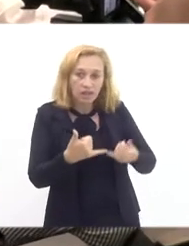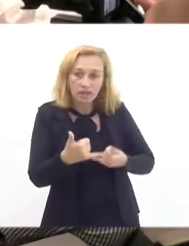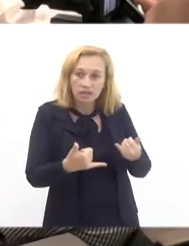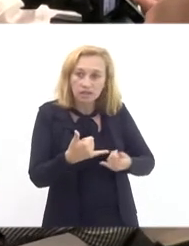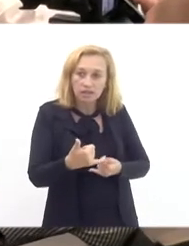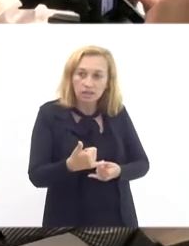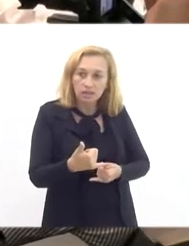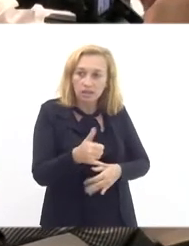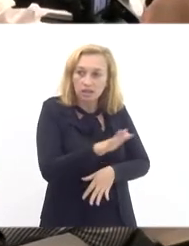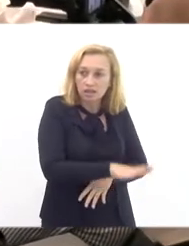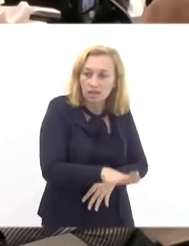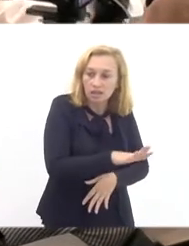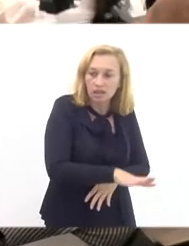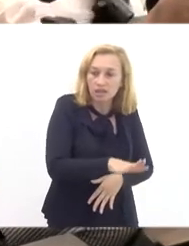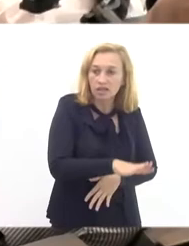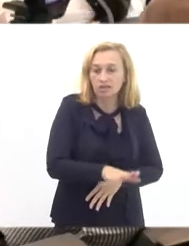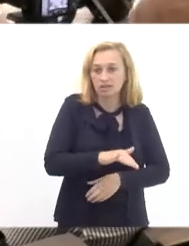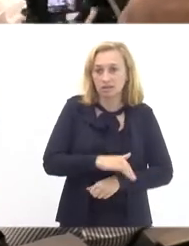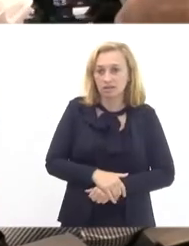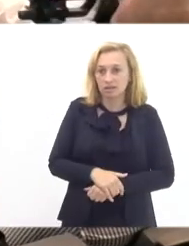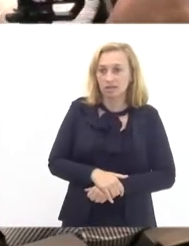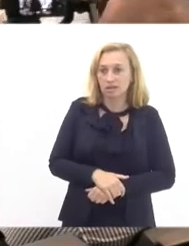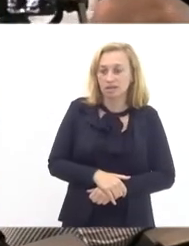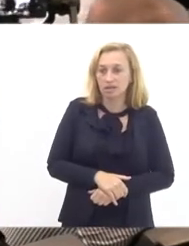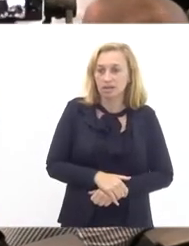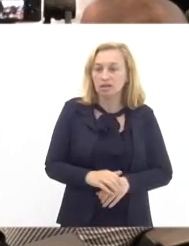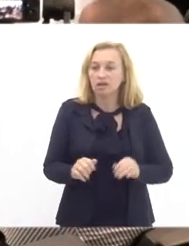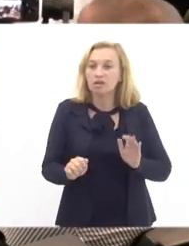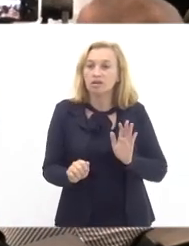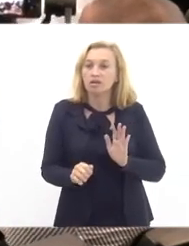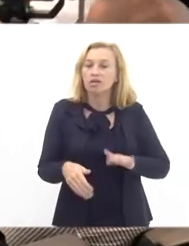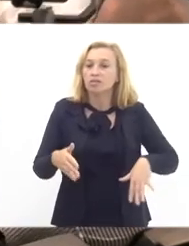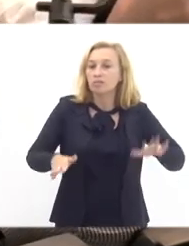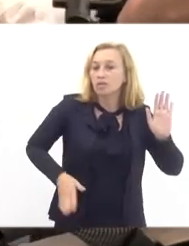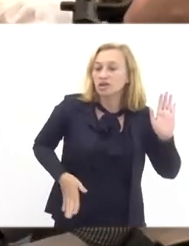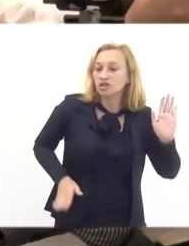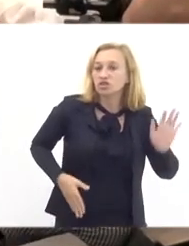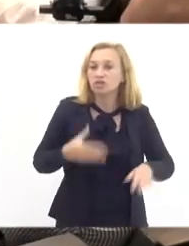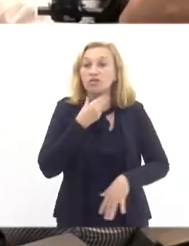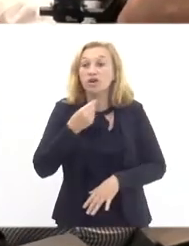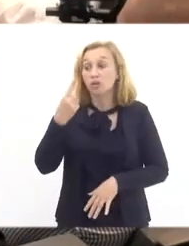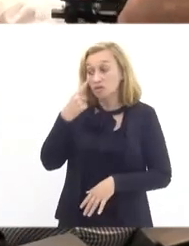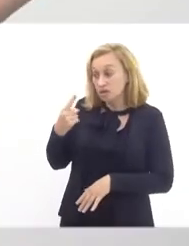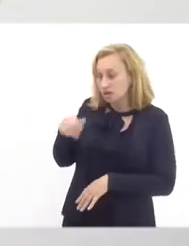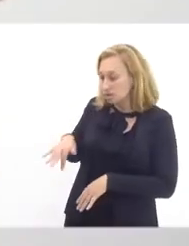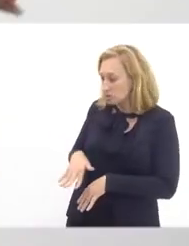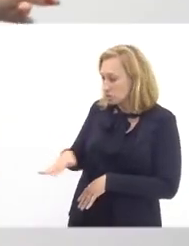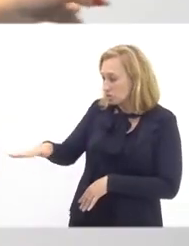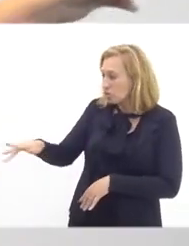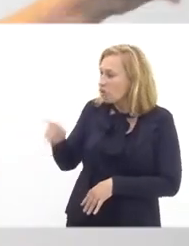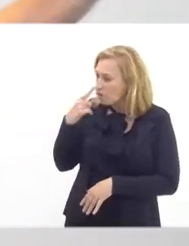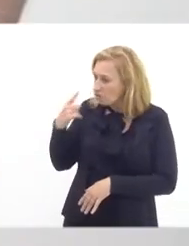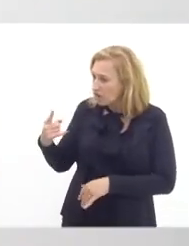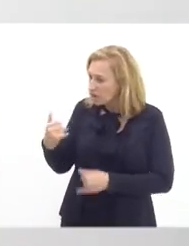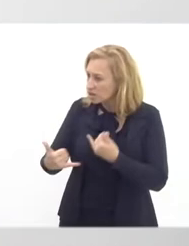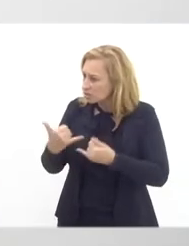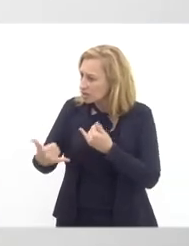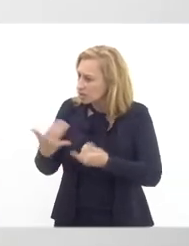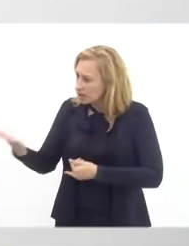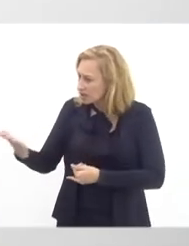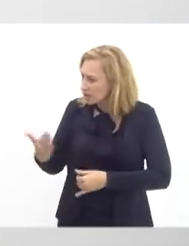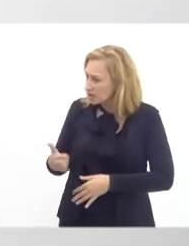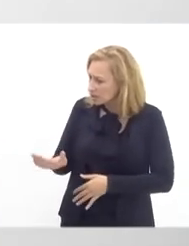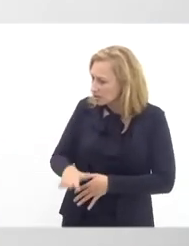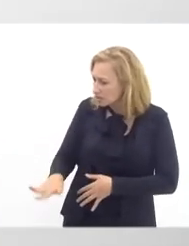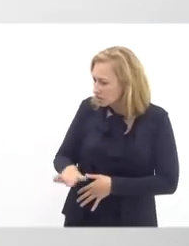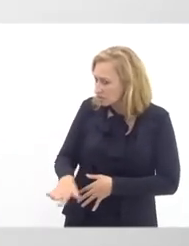de bandido. Quando a gente sobe na comunidade, depois vocês não querem rever, mas olha a brincadeira desses